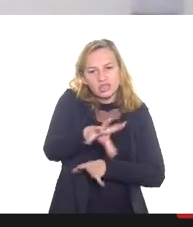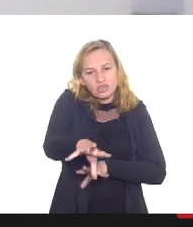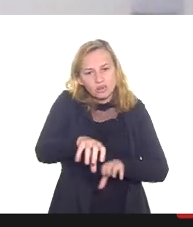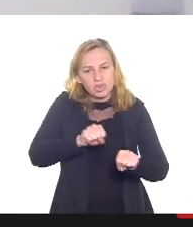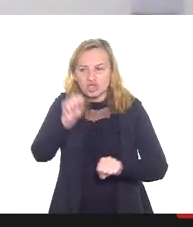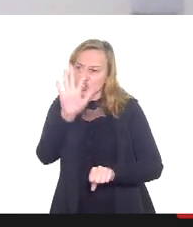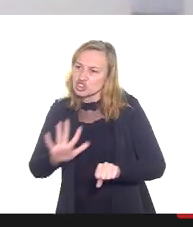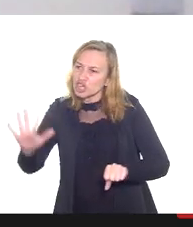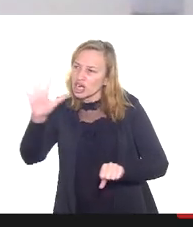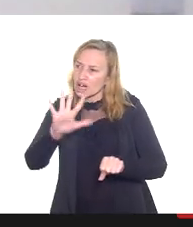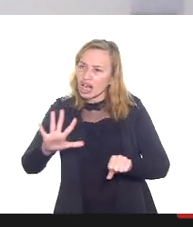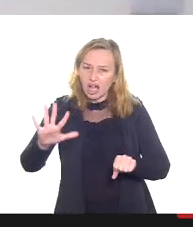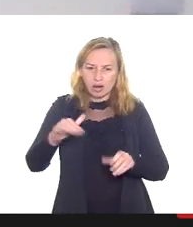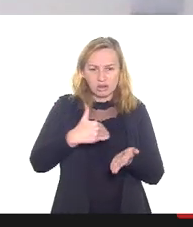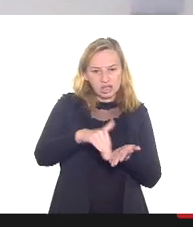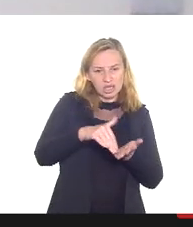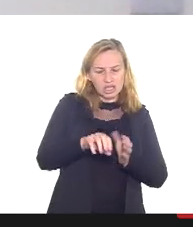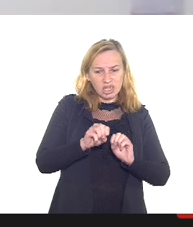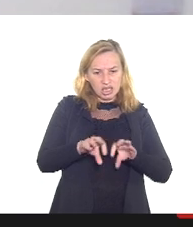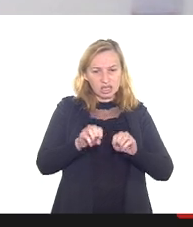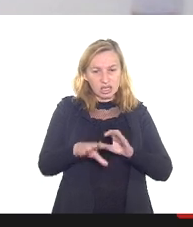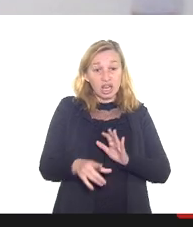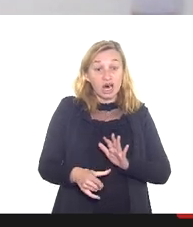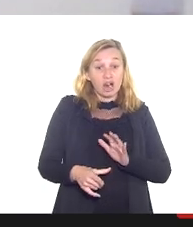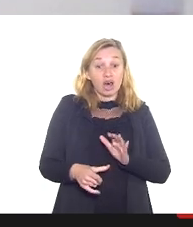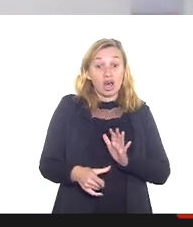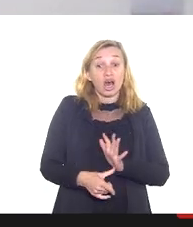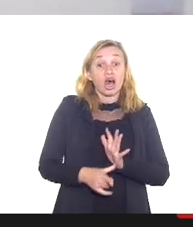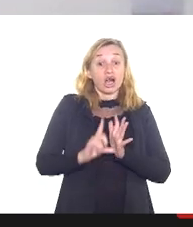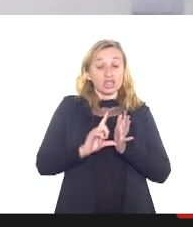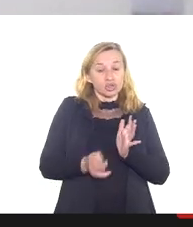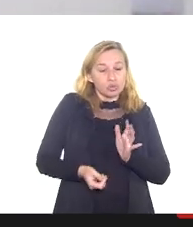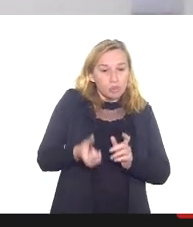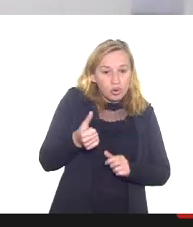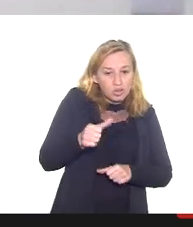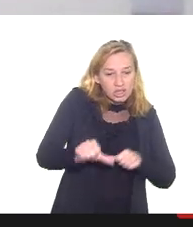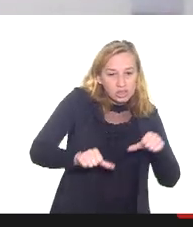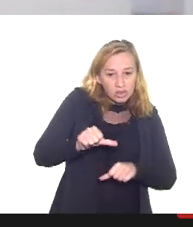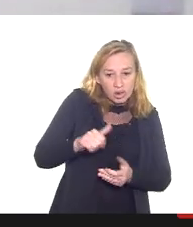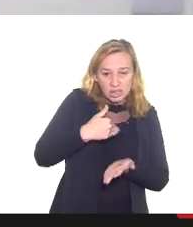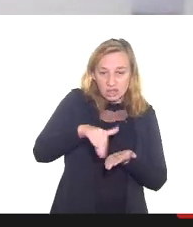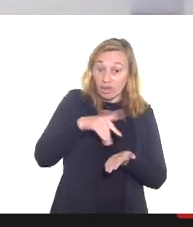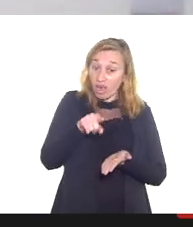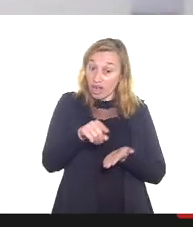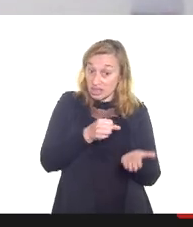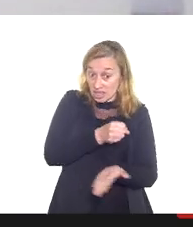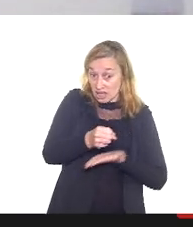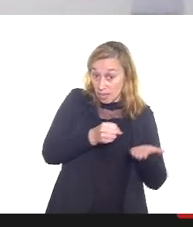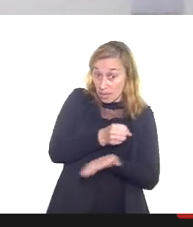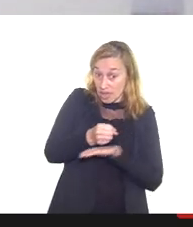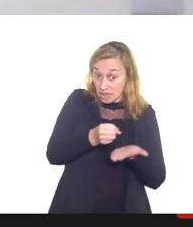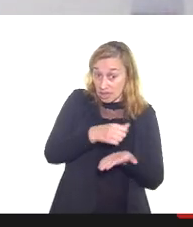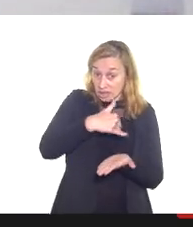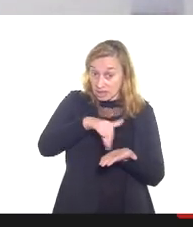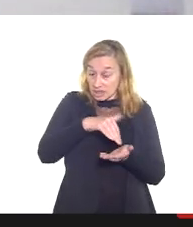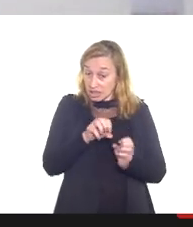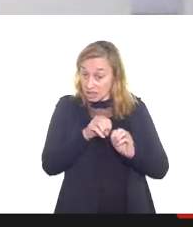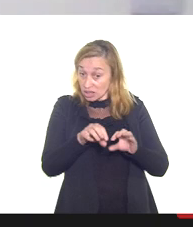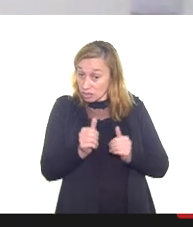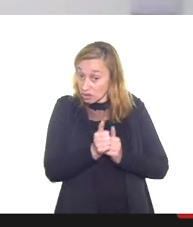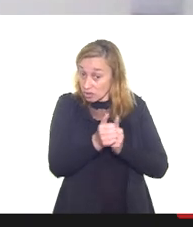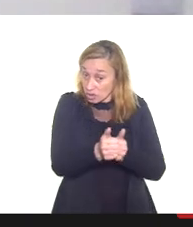da SEDUC um pouco antes da troca de secretário. Essa é a base que a SEDUC está mantendo?